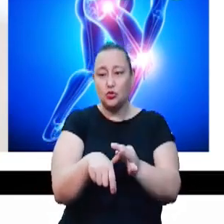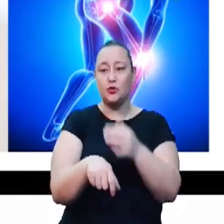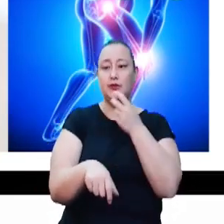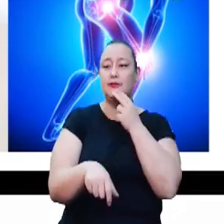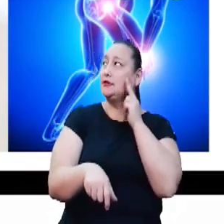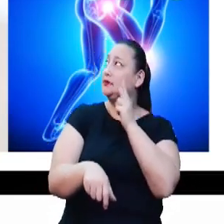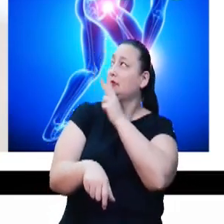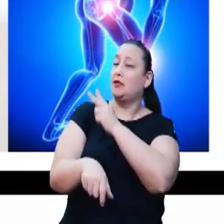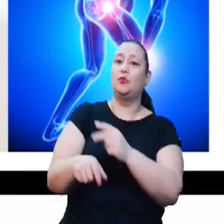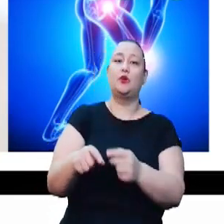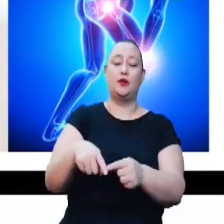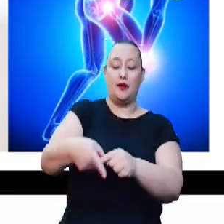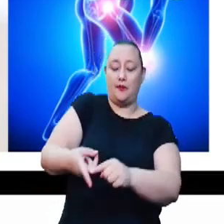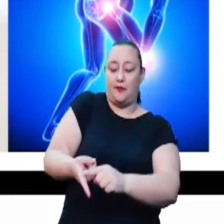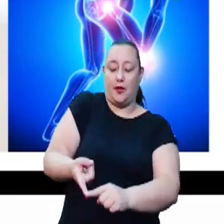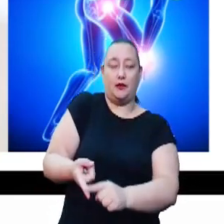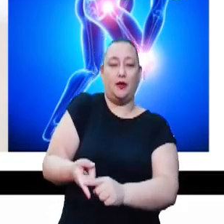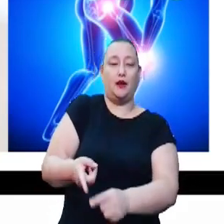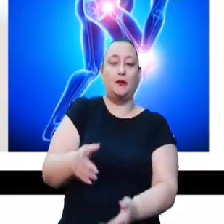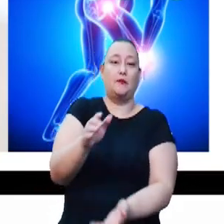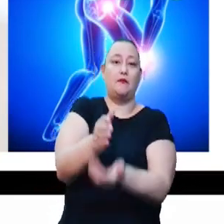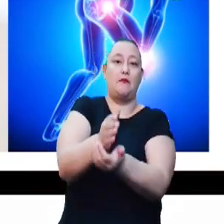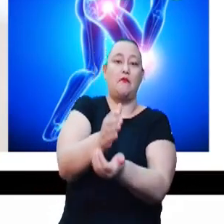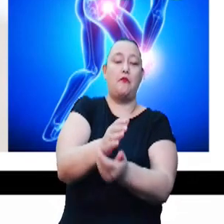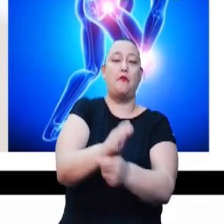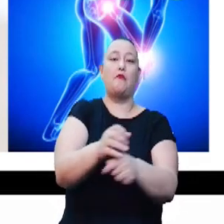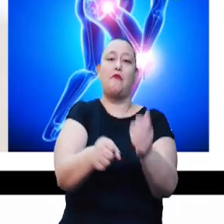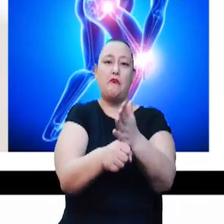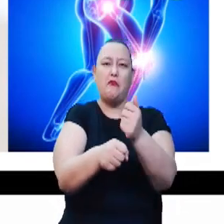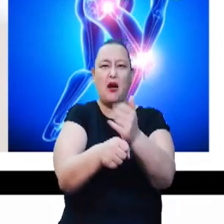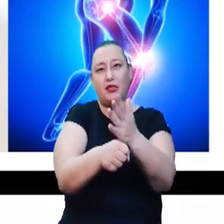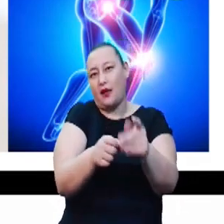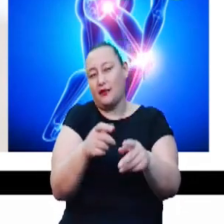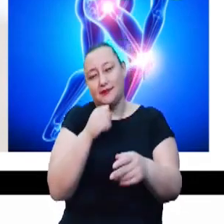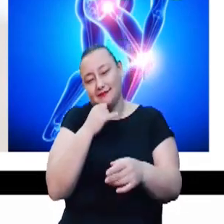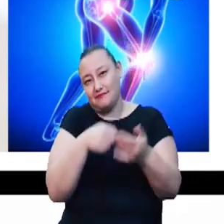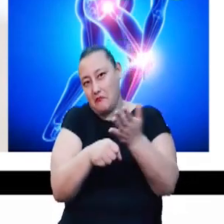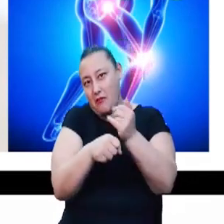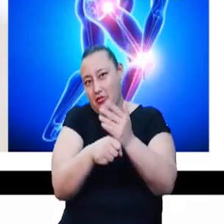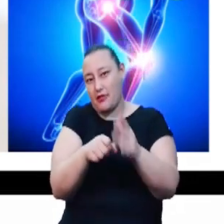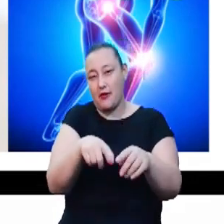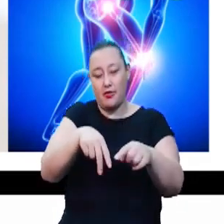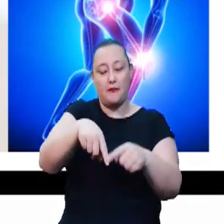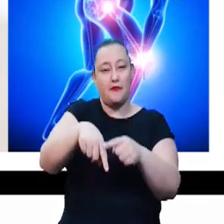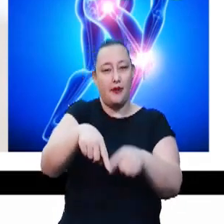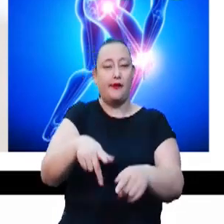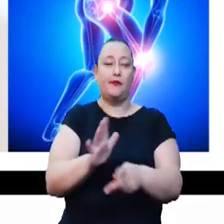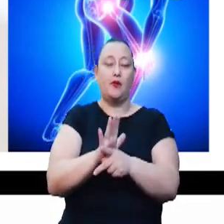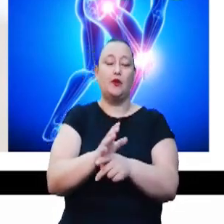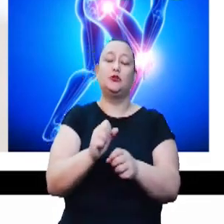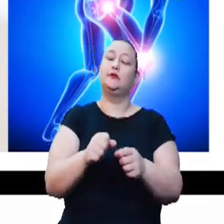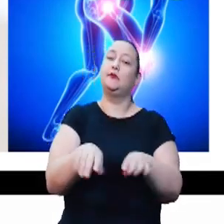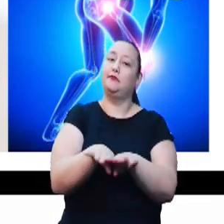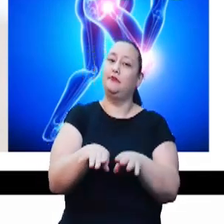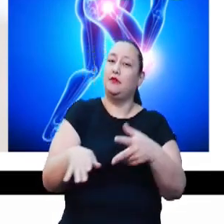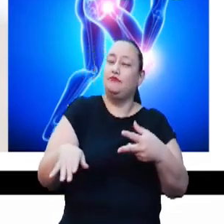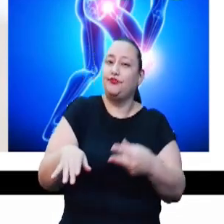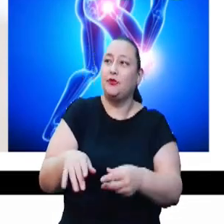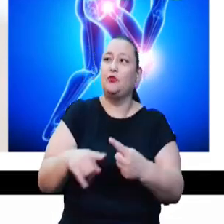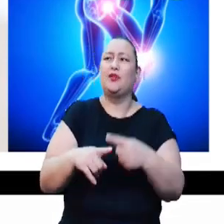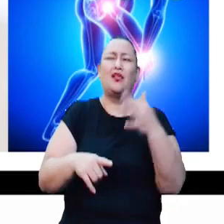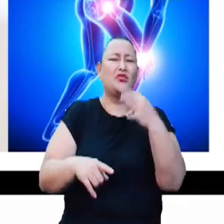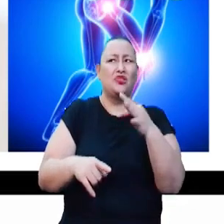uma panturrilha, né, a região da batata da perna contraída excessivamente pela espasticidade, e às vezes gera uma dor